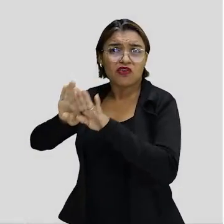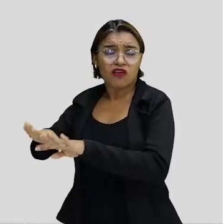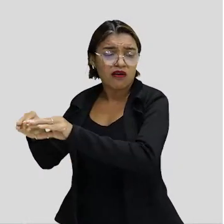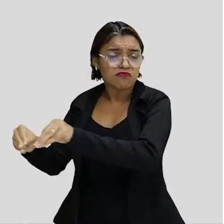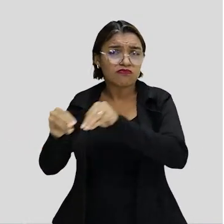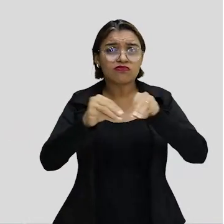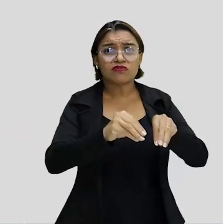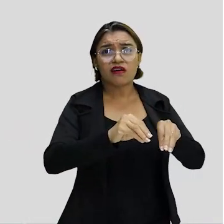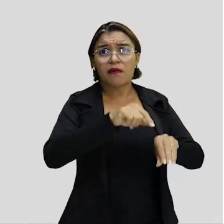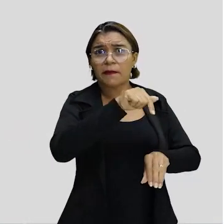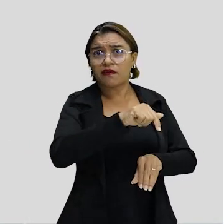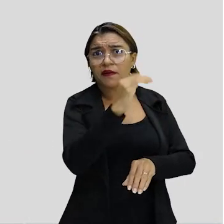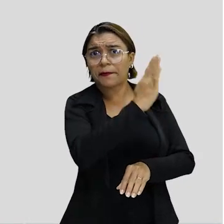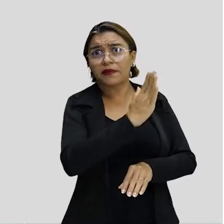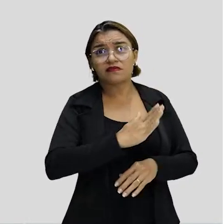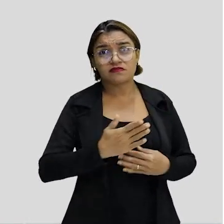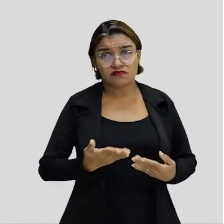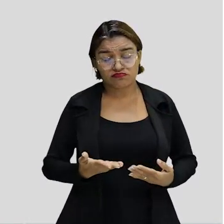A tradição